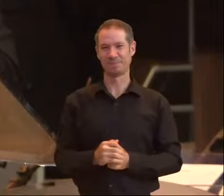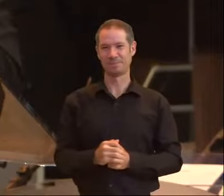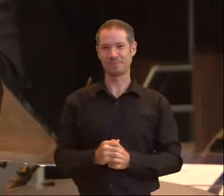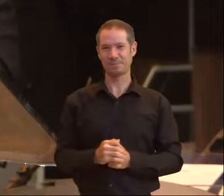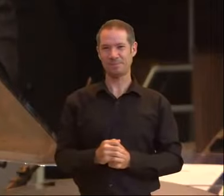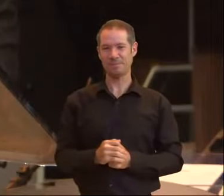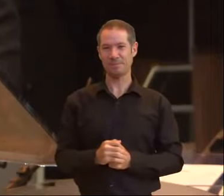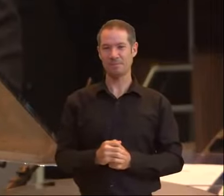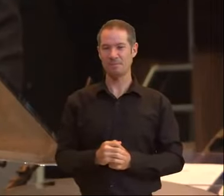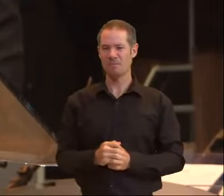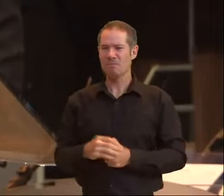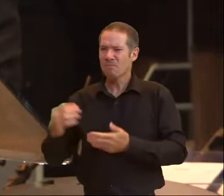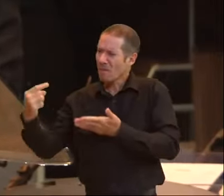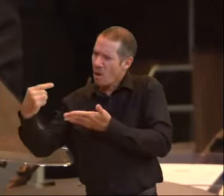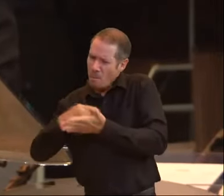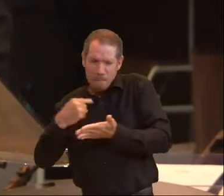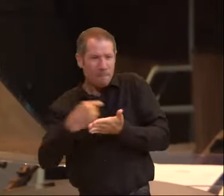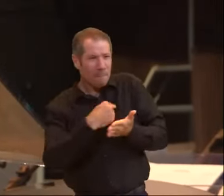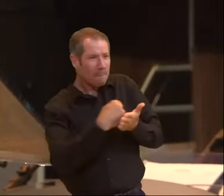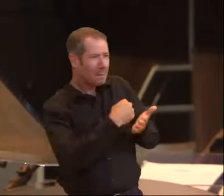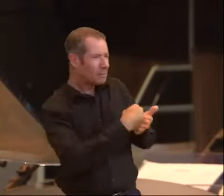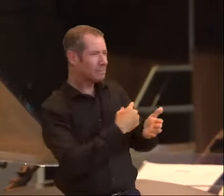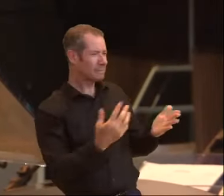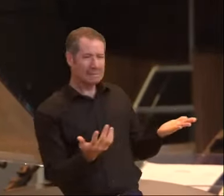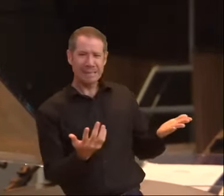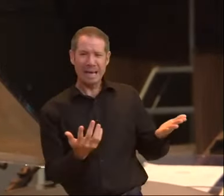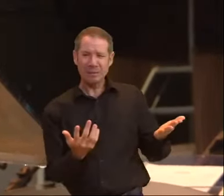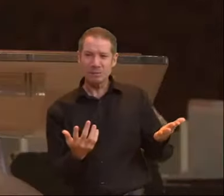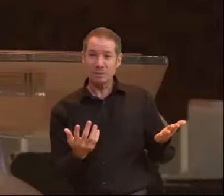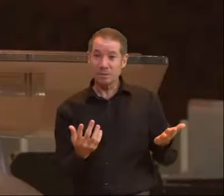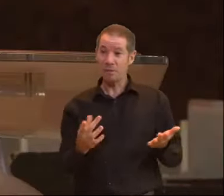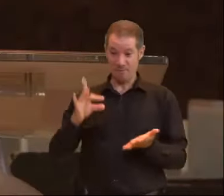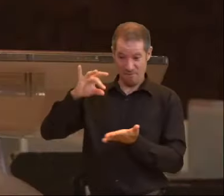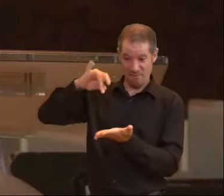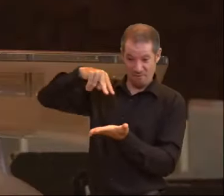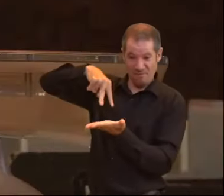E quando nos perguntarem sobre isso, seja firme.